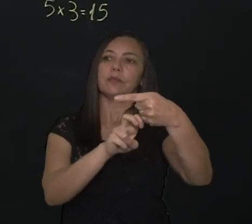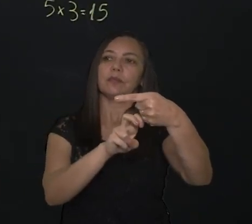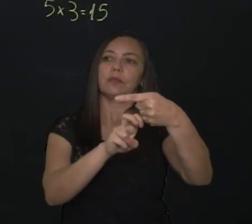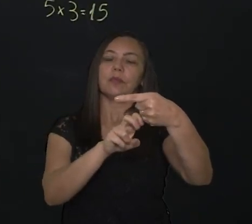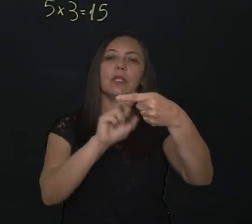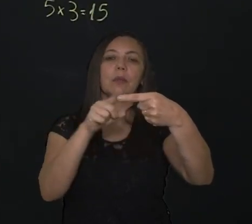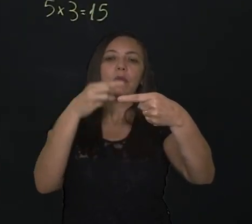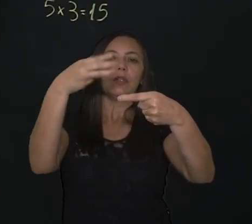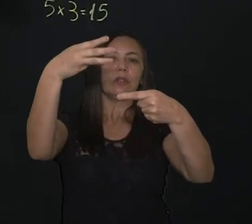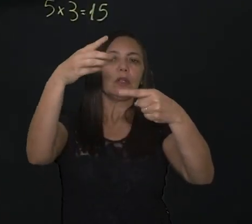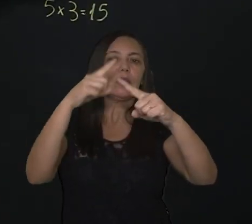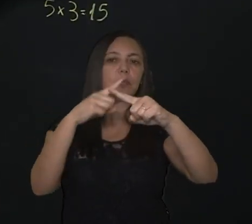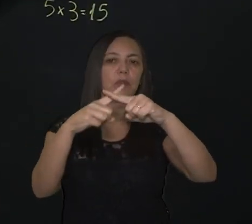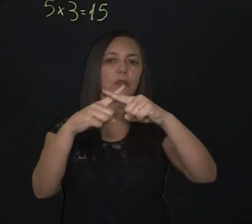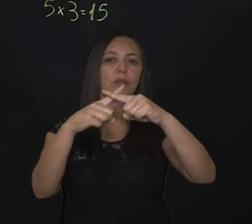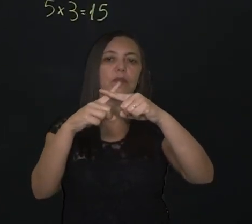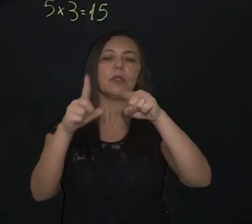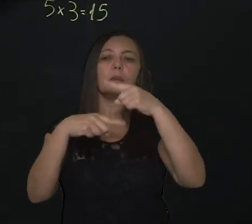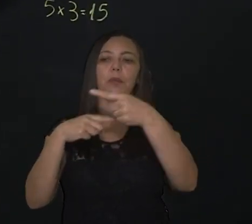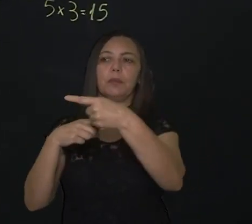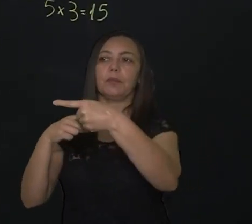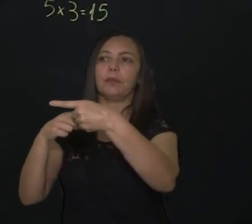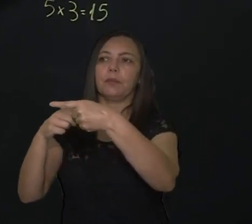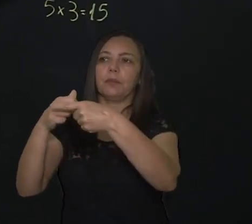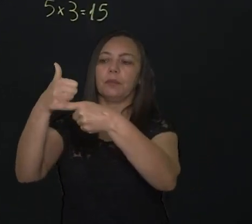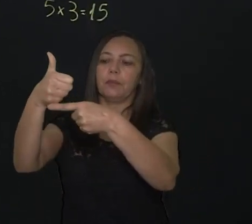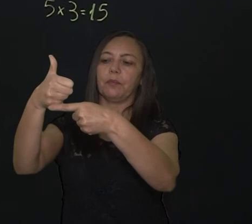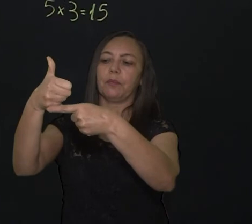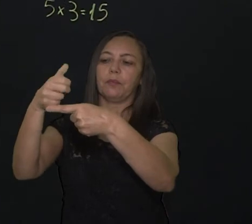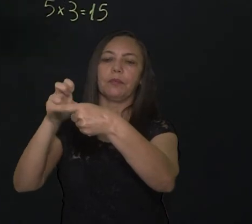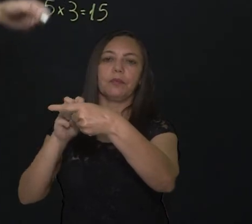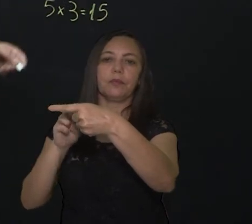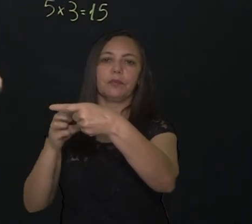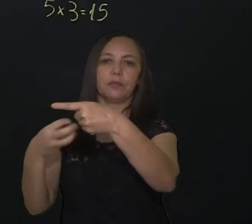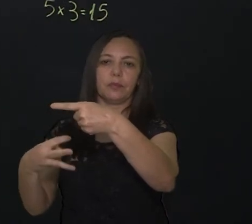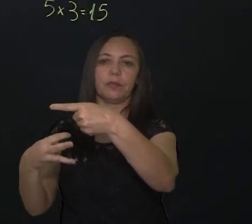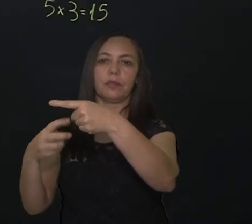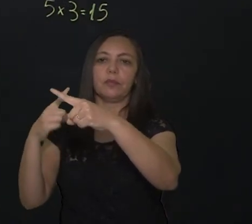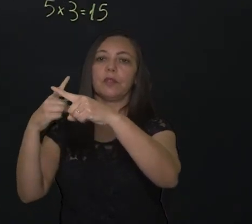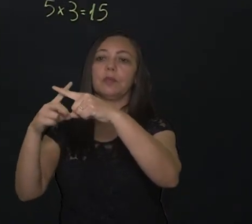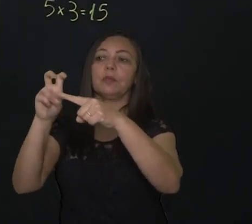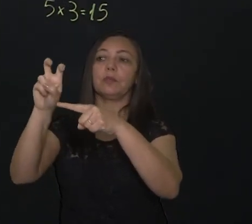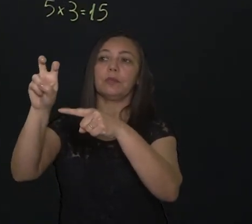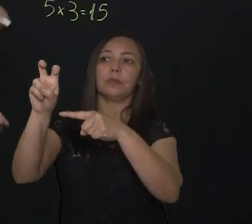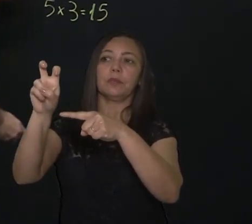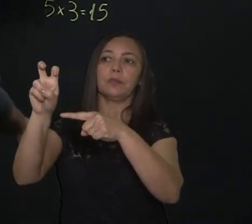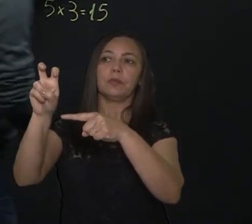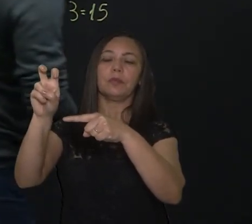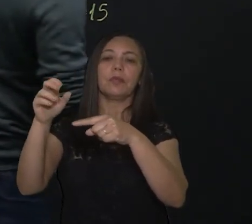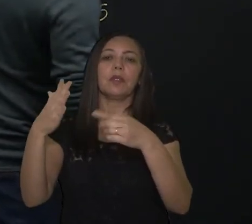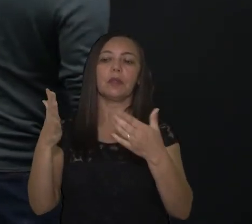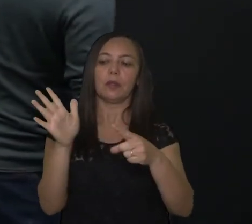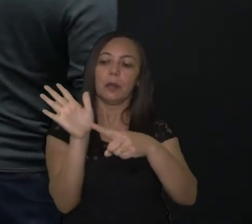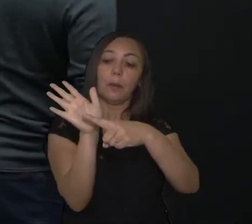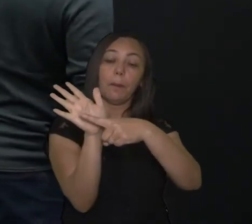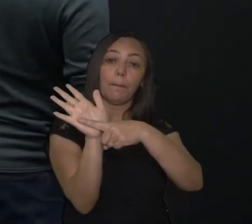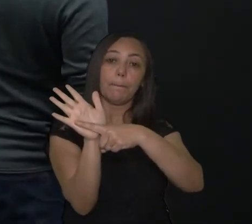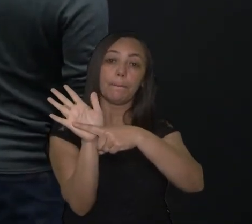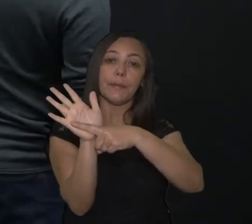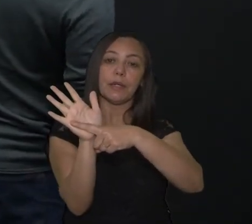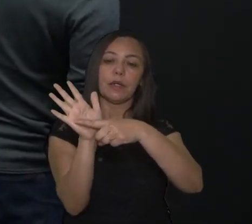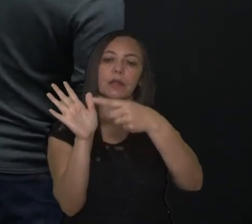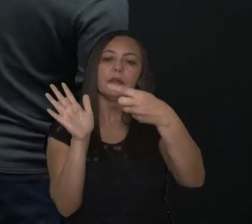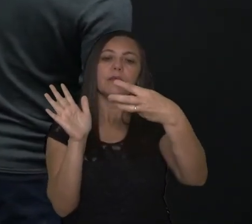por 3 e depois a gente multiplica essa fração toda por 5. Então nós teremos